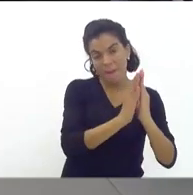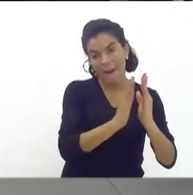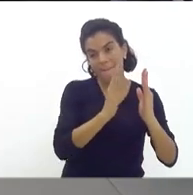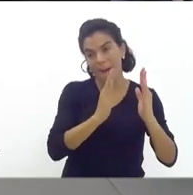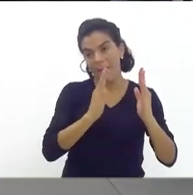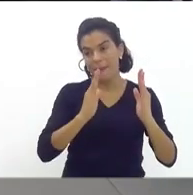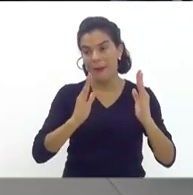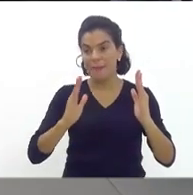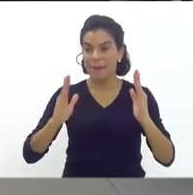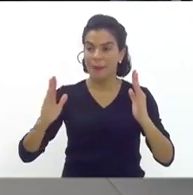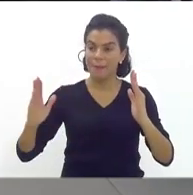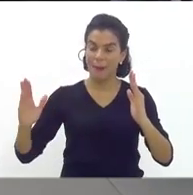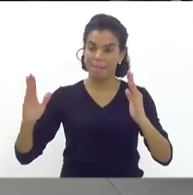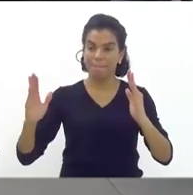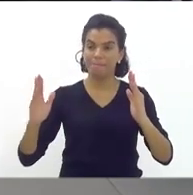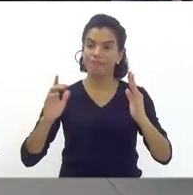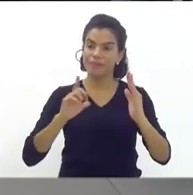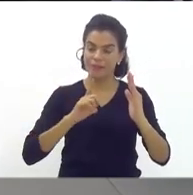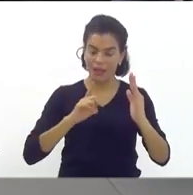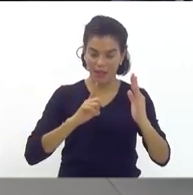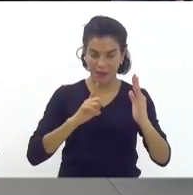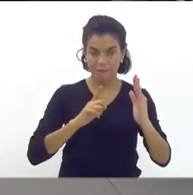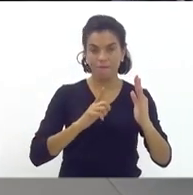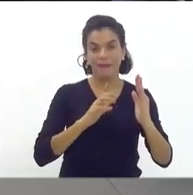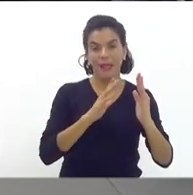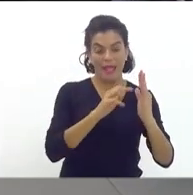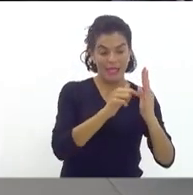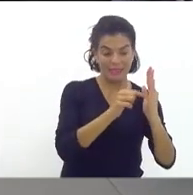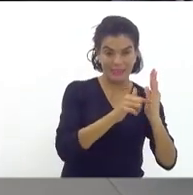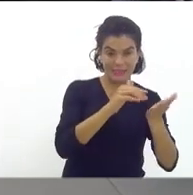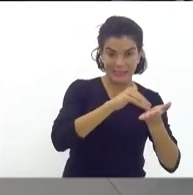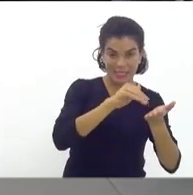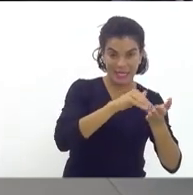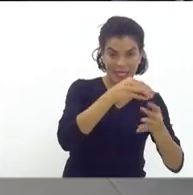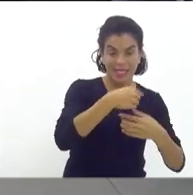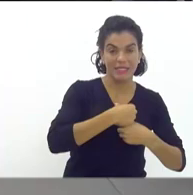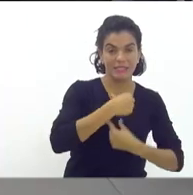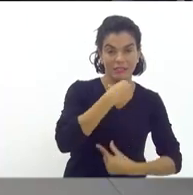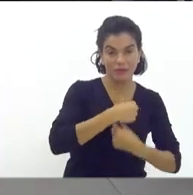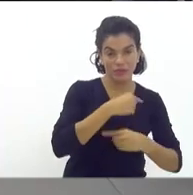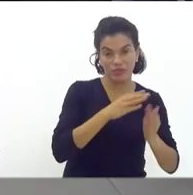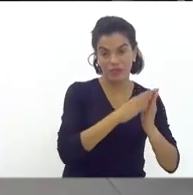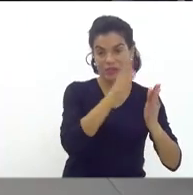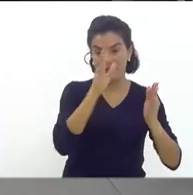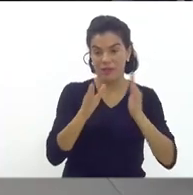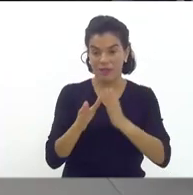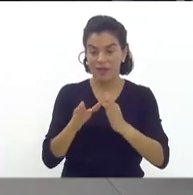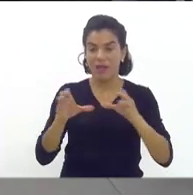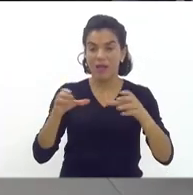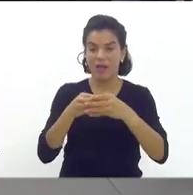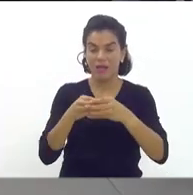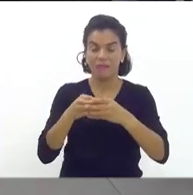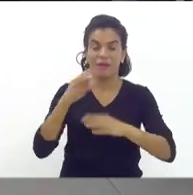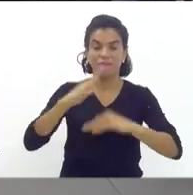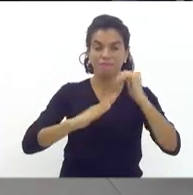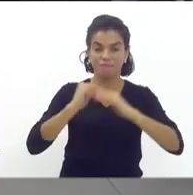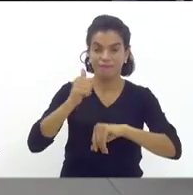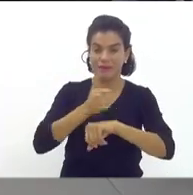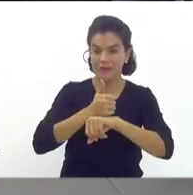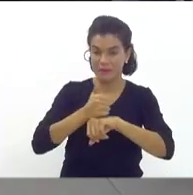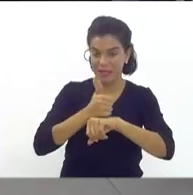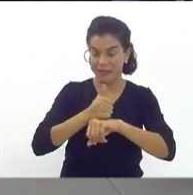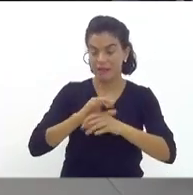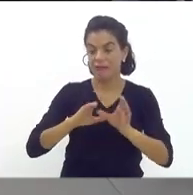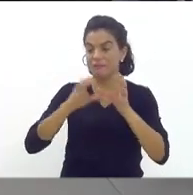passam pela agência ela tem esse rito ela sai da secretaria executiva vai para câmara técnica para Procuradoria